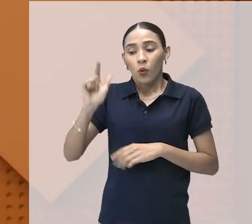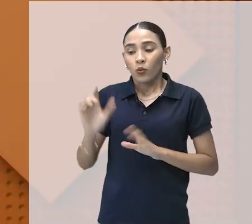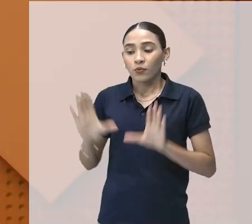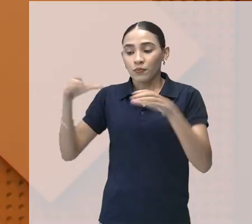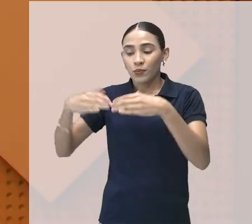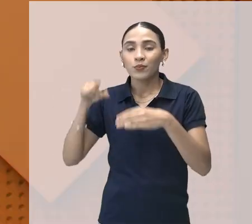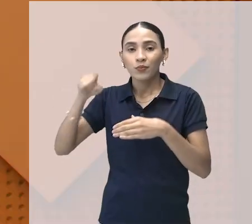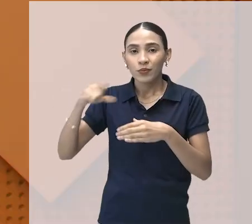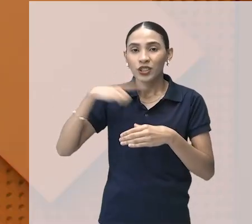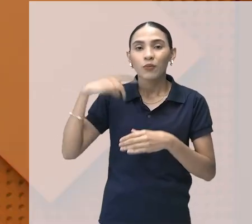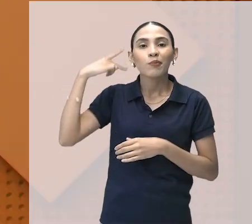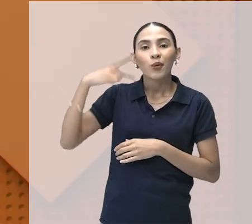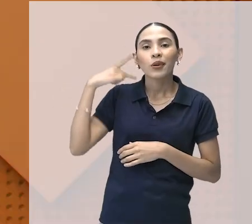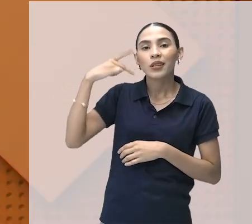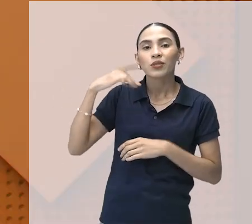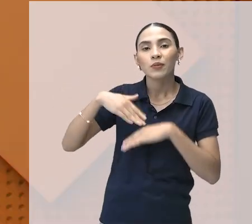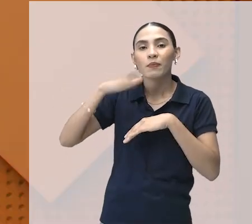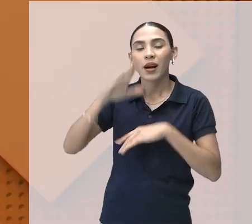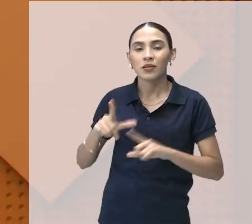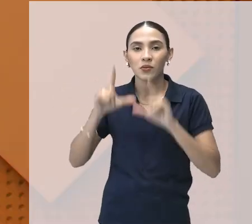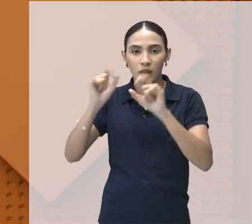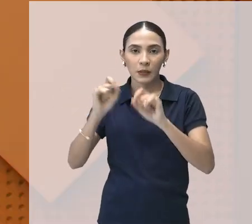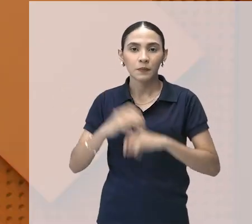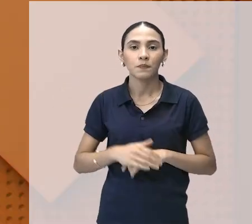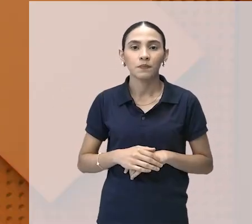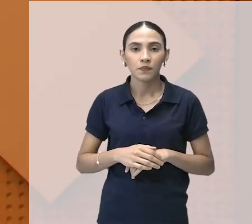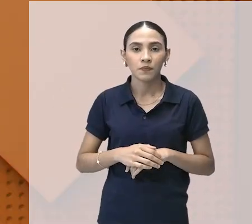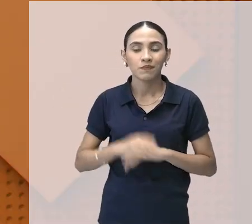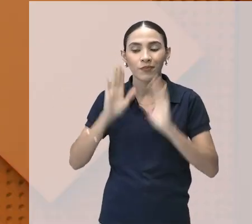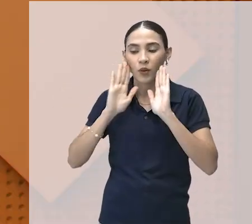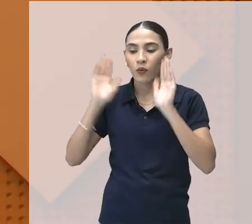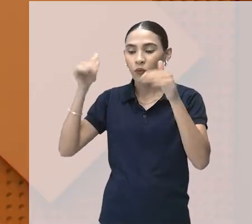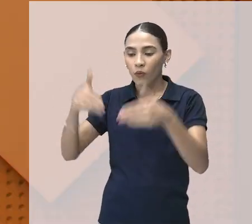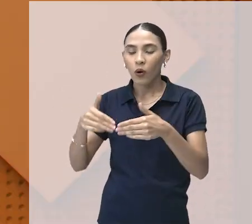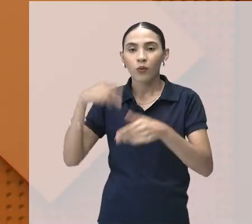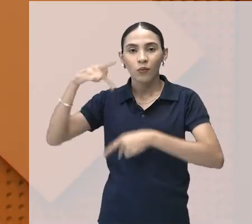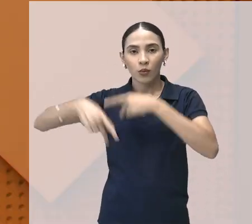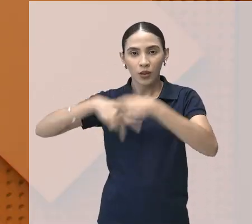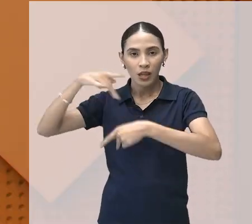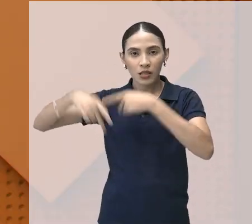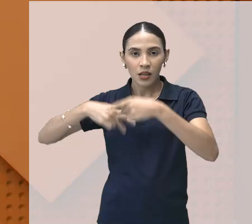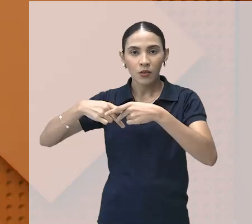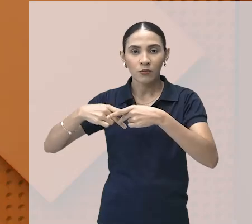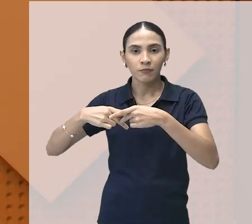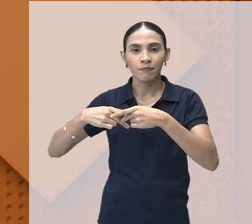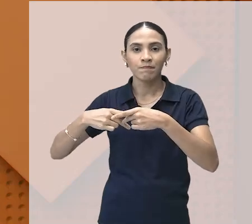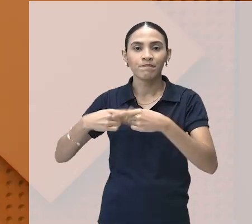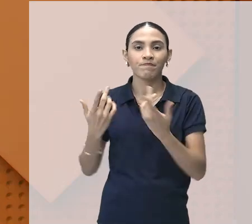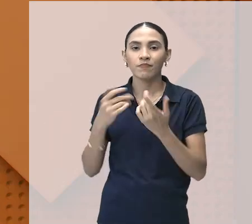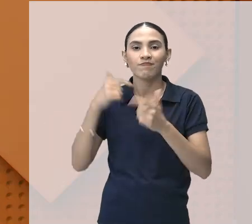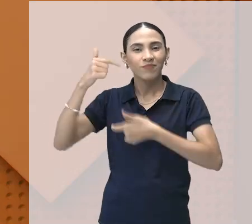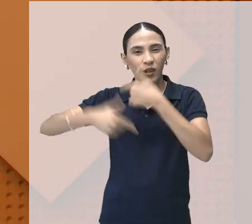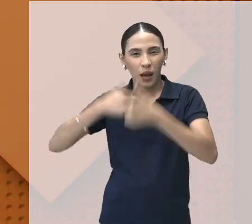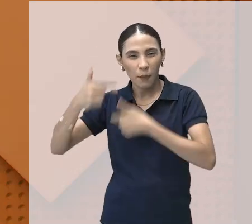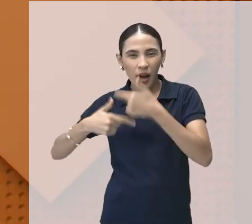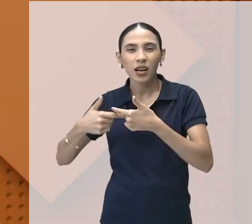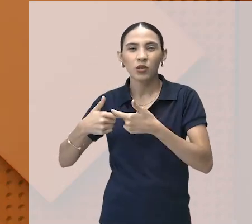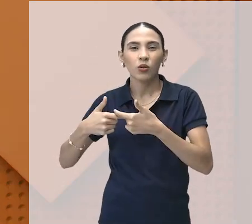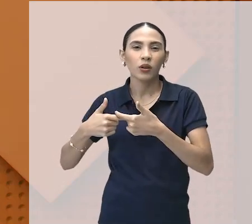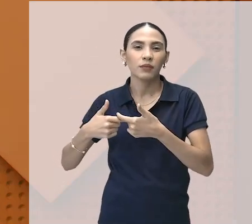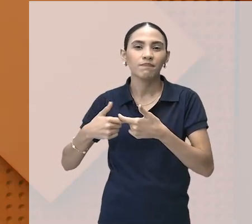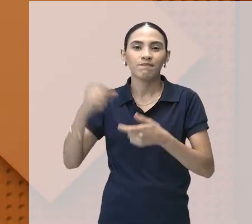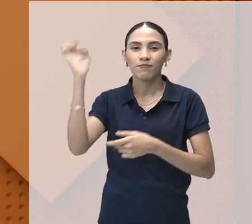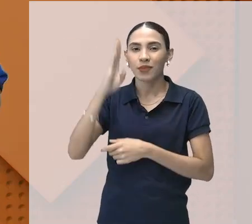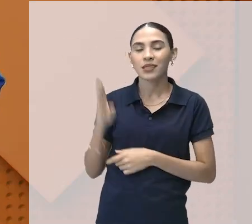outro lado, uma política mais, vamos dizer assim, voltada para a população braçal, para a população operária